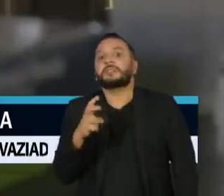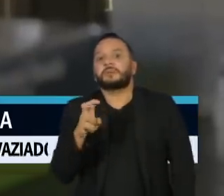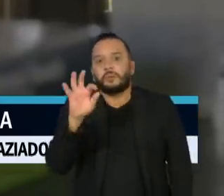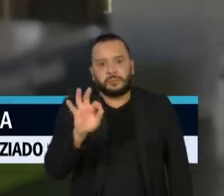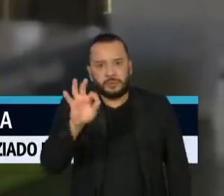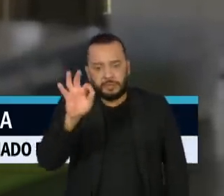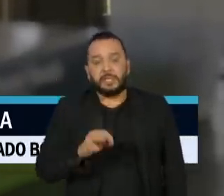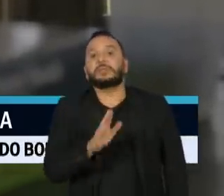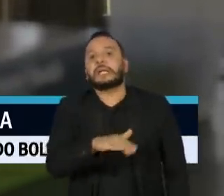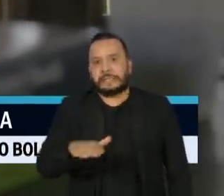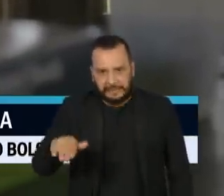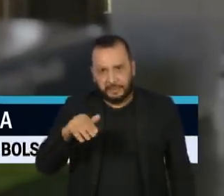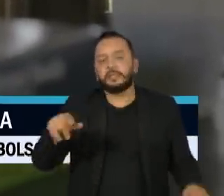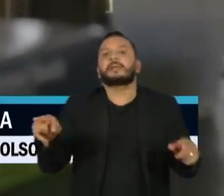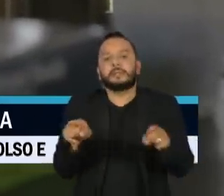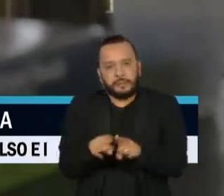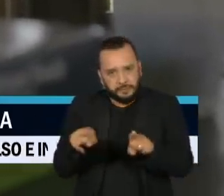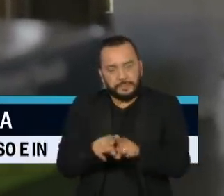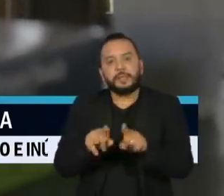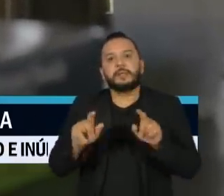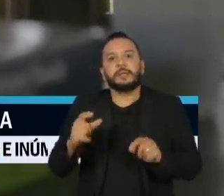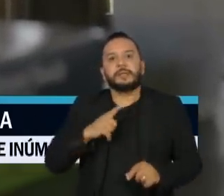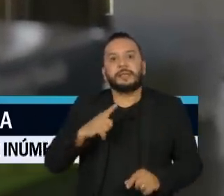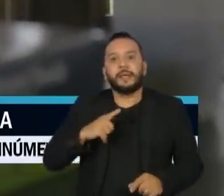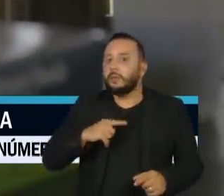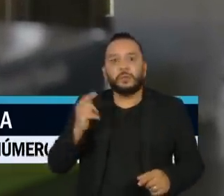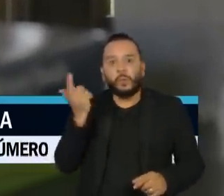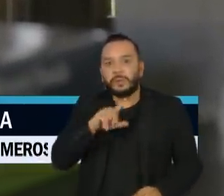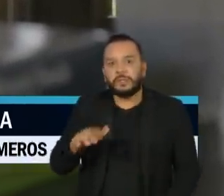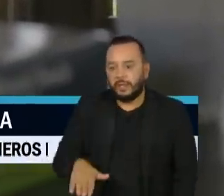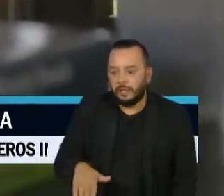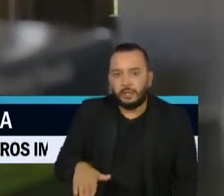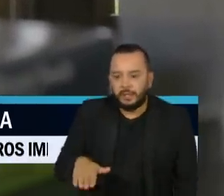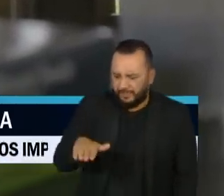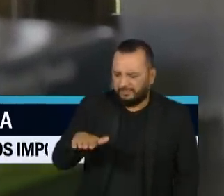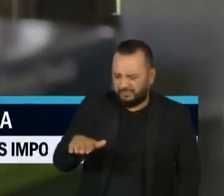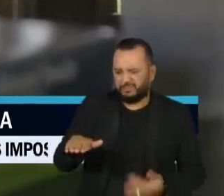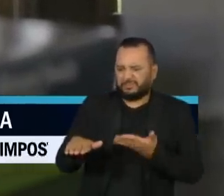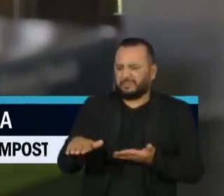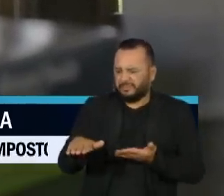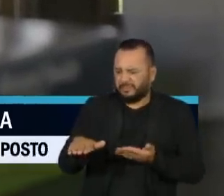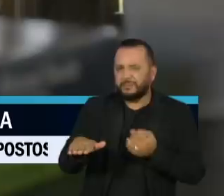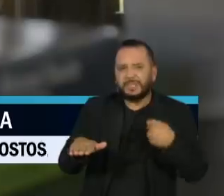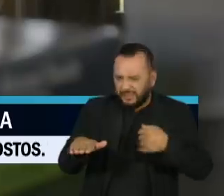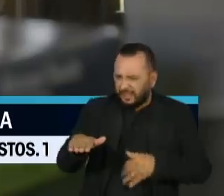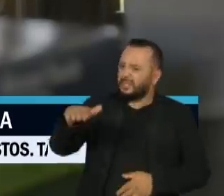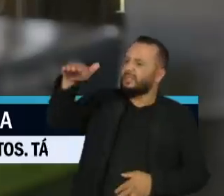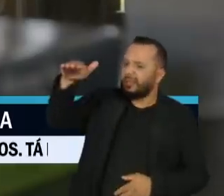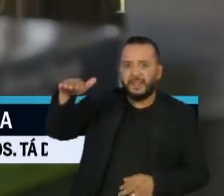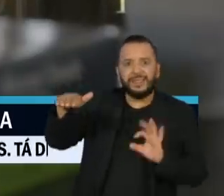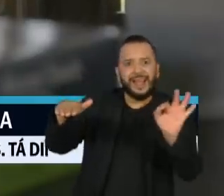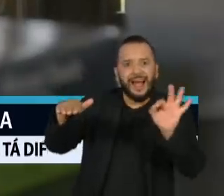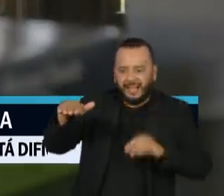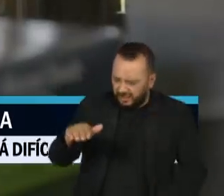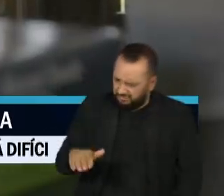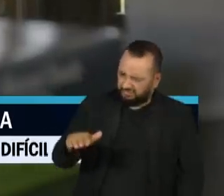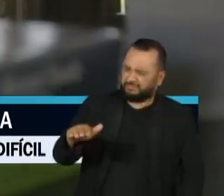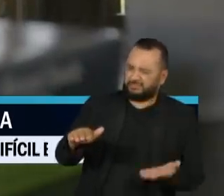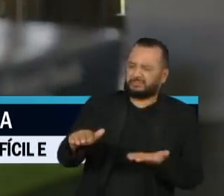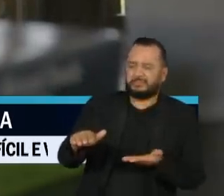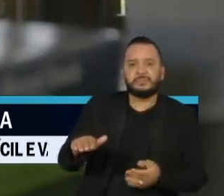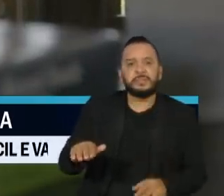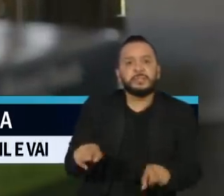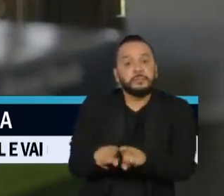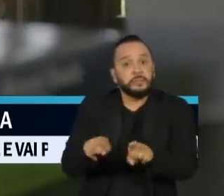também apresentavam déficits de estatura para a idade, correspondente a um quadro de desnutrição. 50%